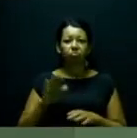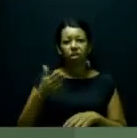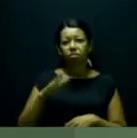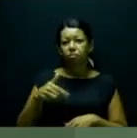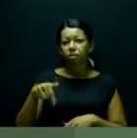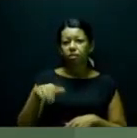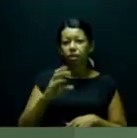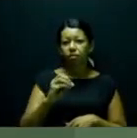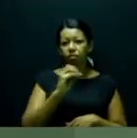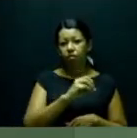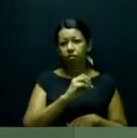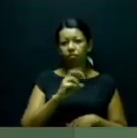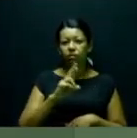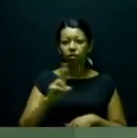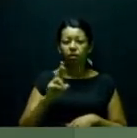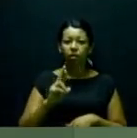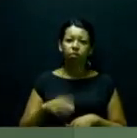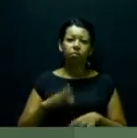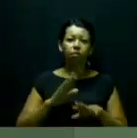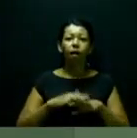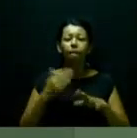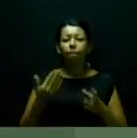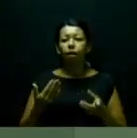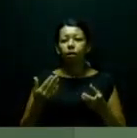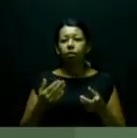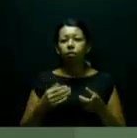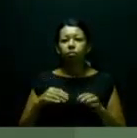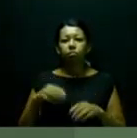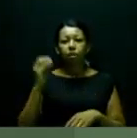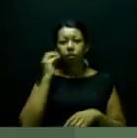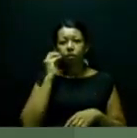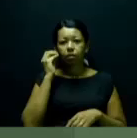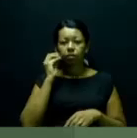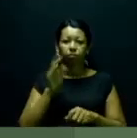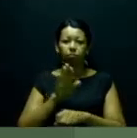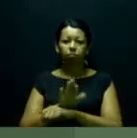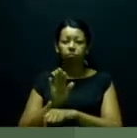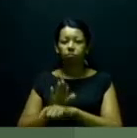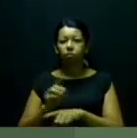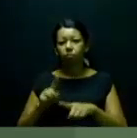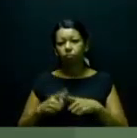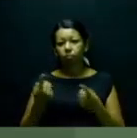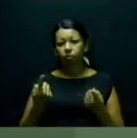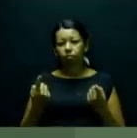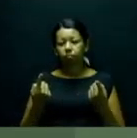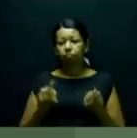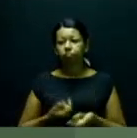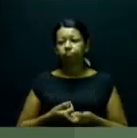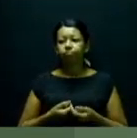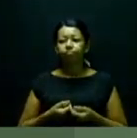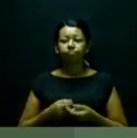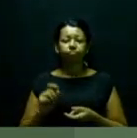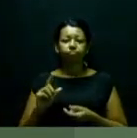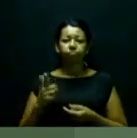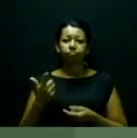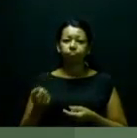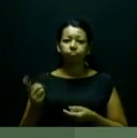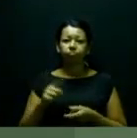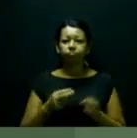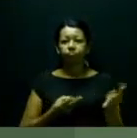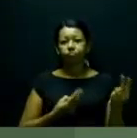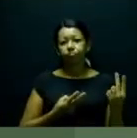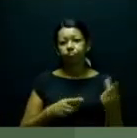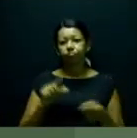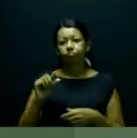aí de crédito para tentar compensar, né? Porque se você for colocar na ponta do lápis, vai